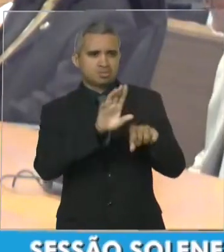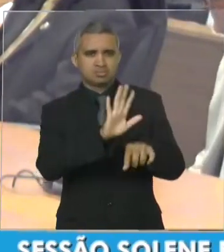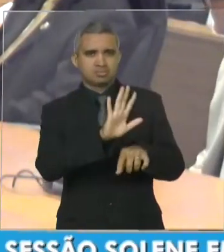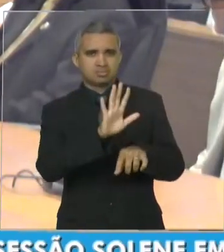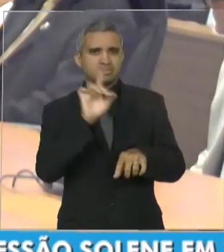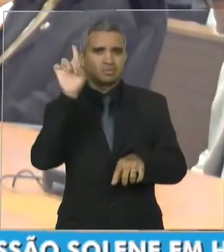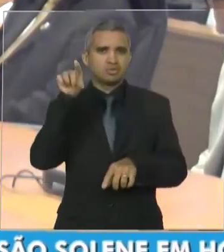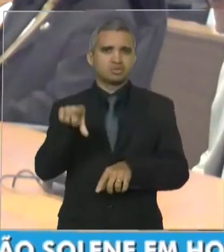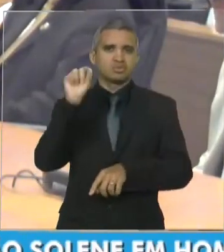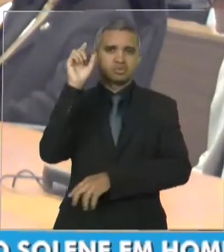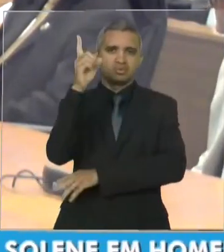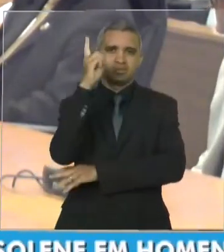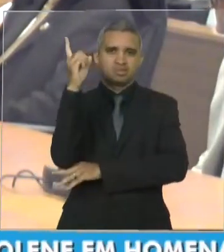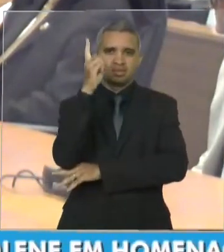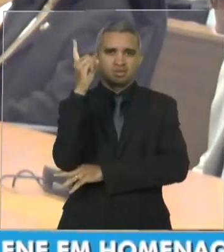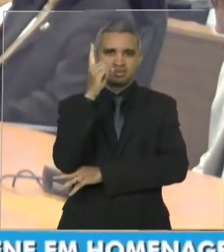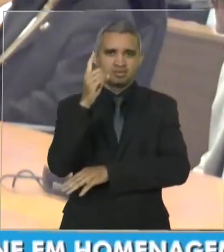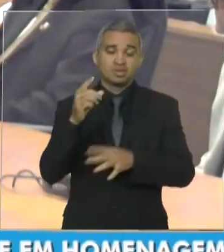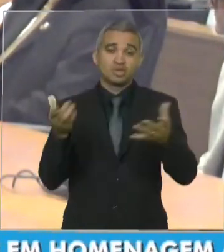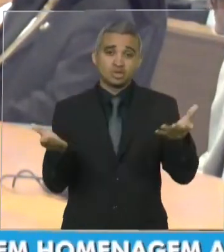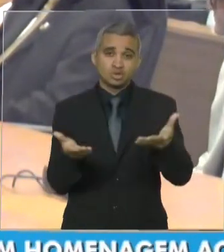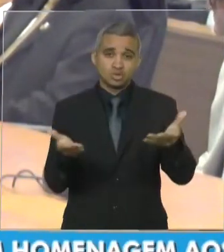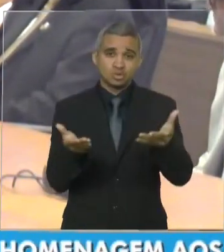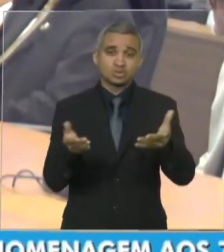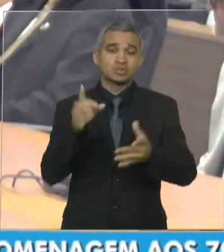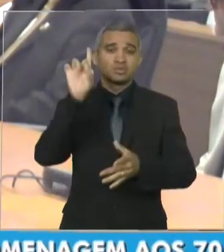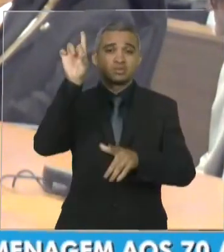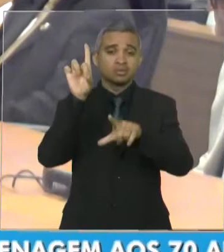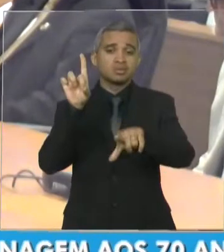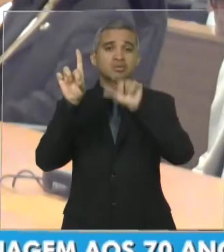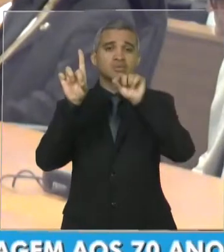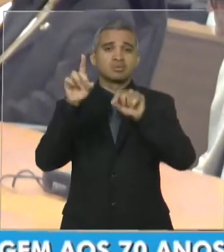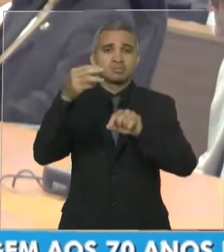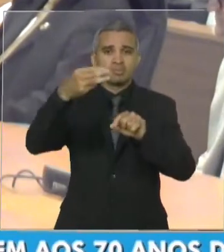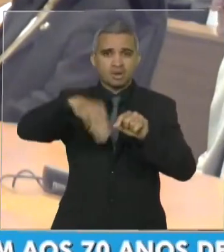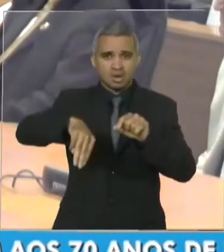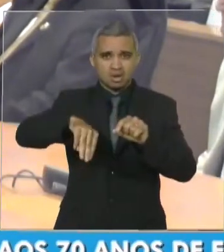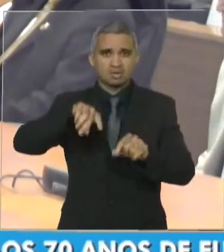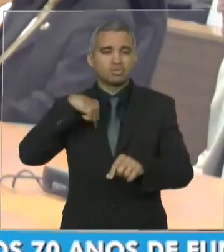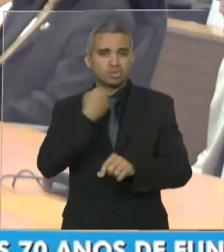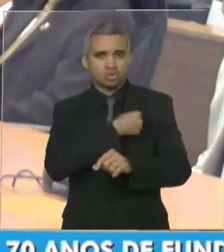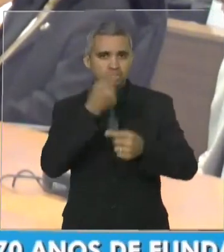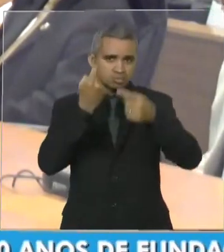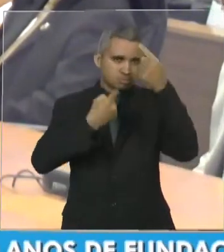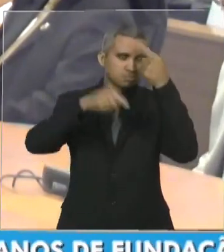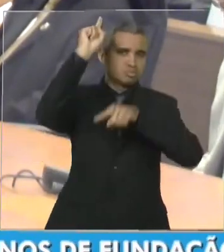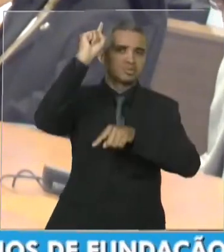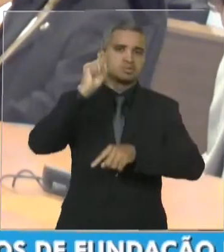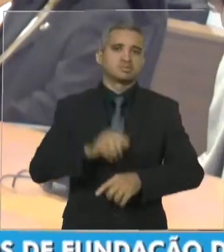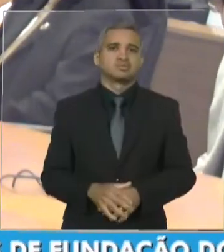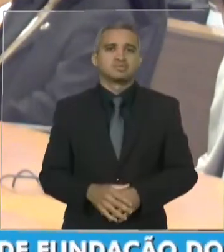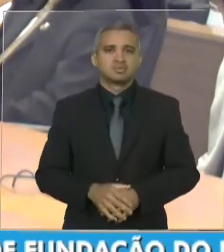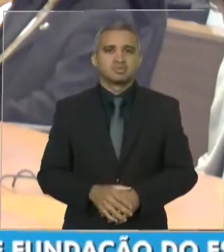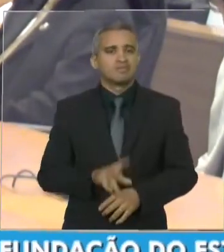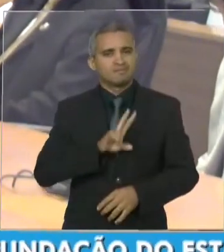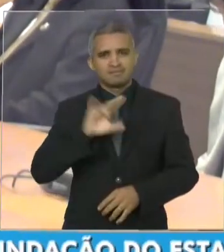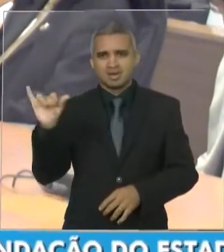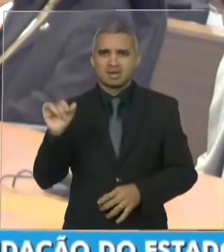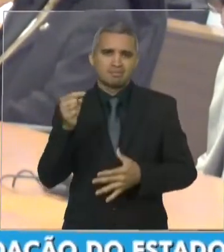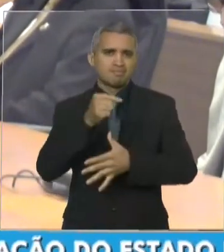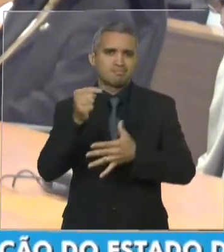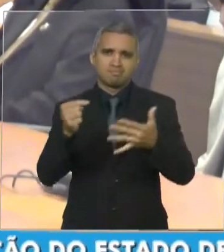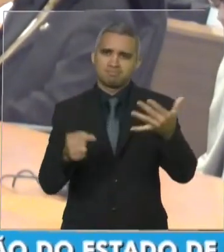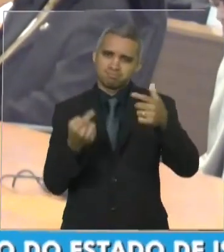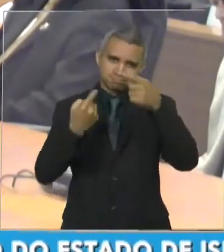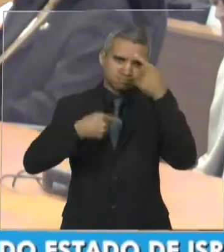escolhe Maranhão, né? Como para que nós possamos reinar sobre essa terra. e reinar de todas as maneiras, pastor